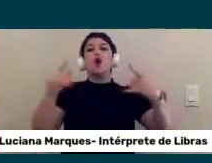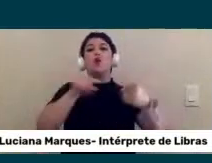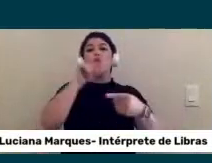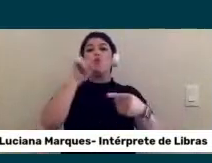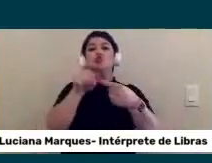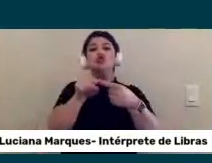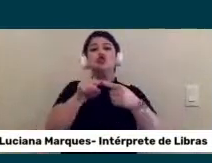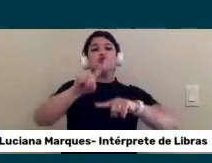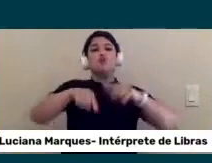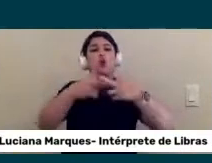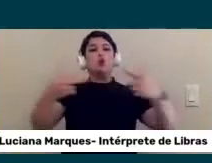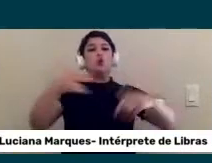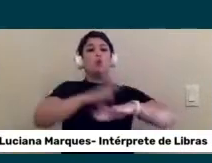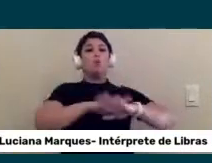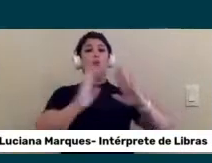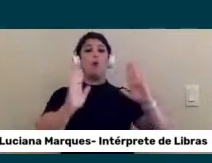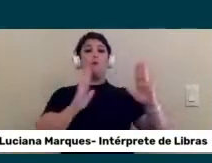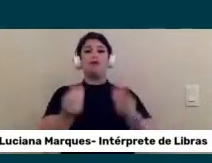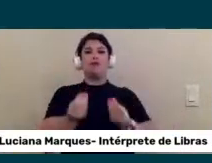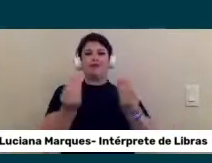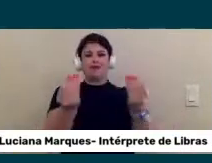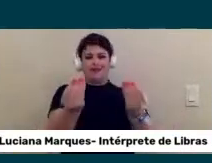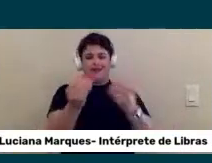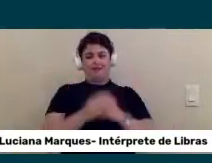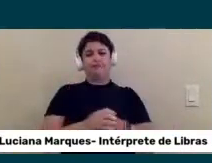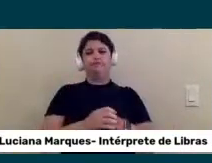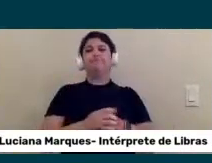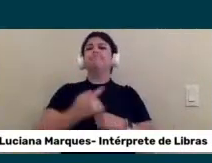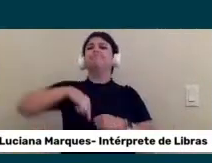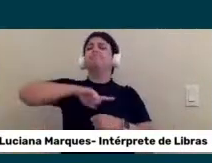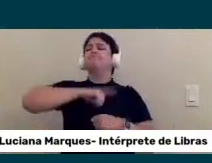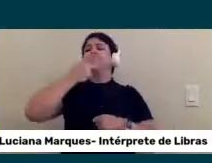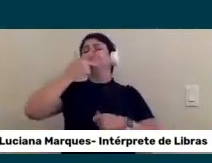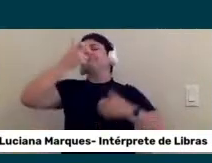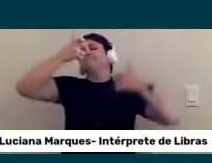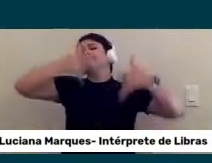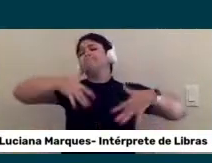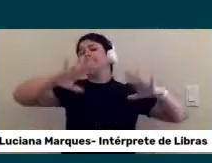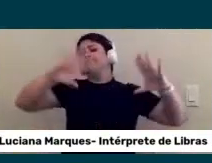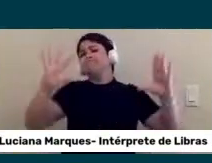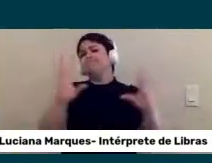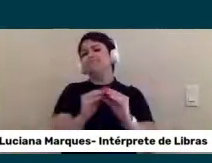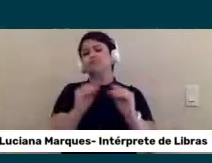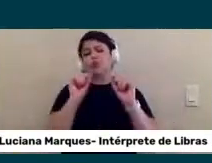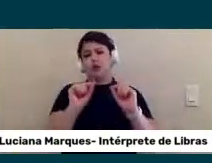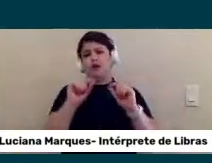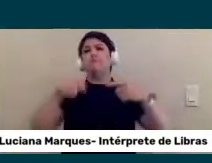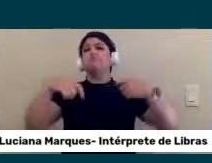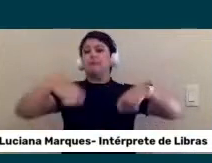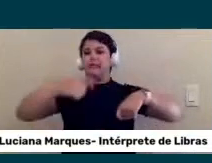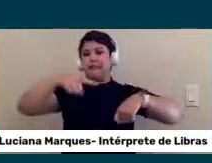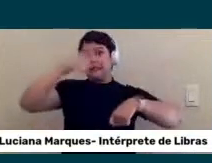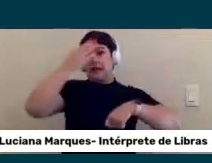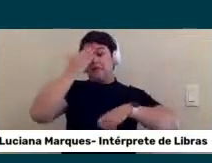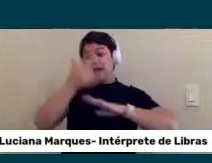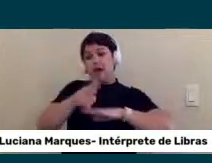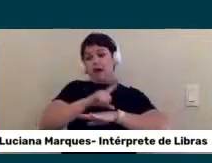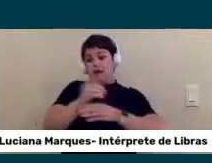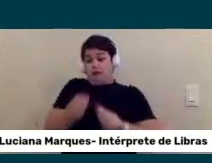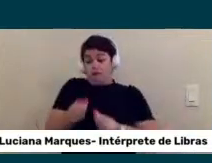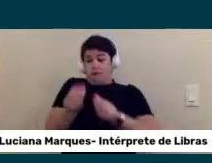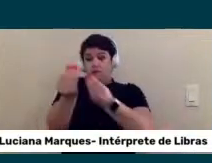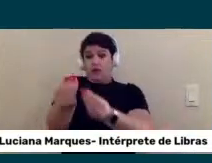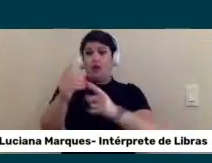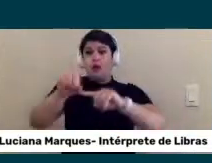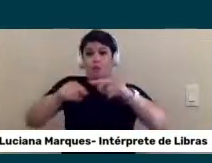momento. Então, o que a gente quer dizer com isso, né? Que você tem que ter um dashboard quando você for entregar o produto, que a gente